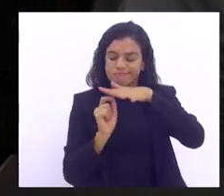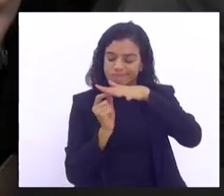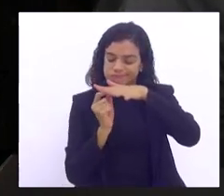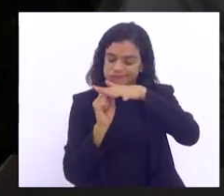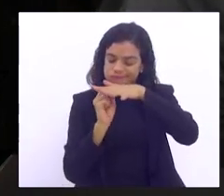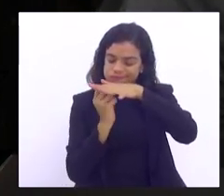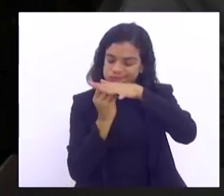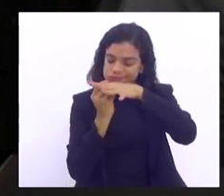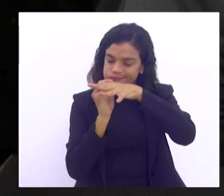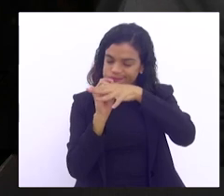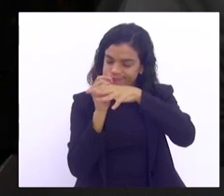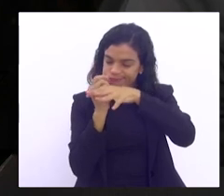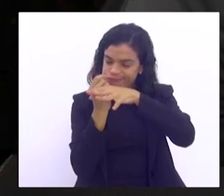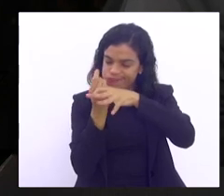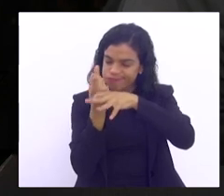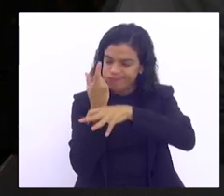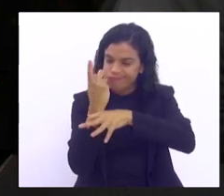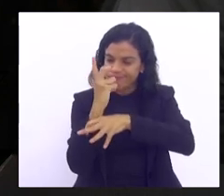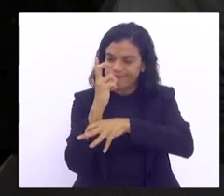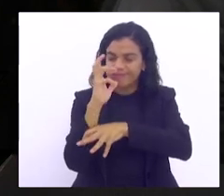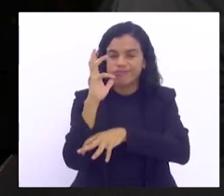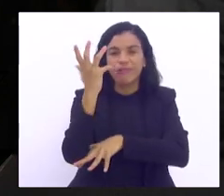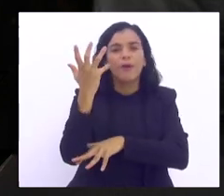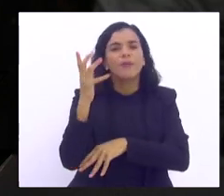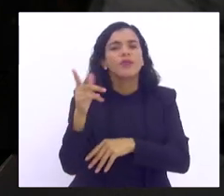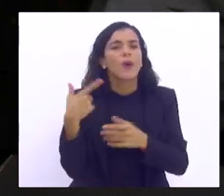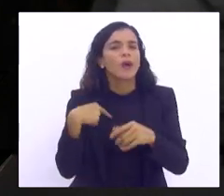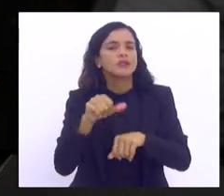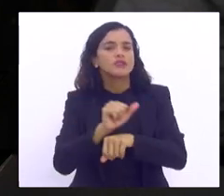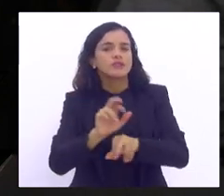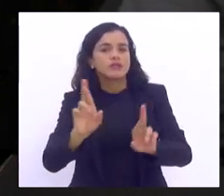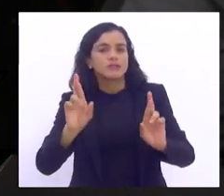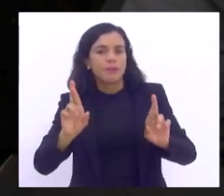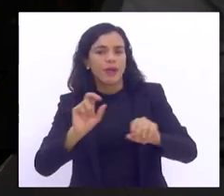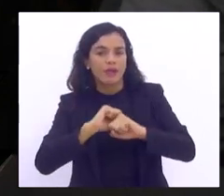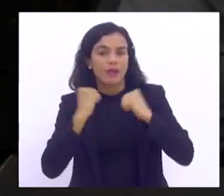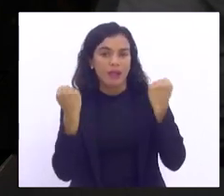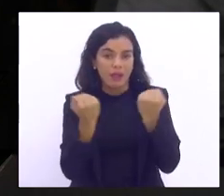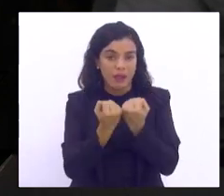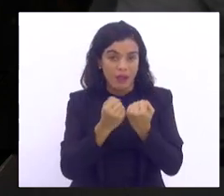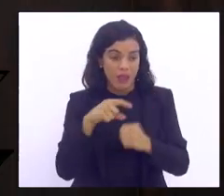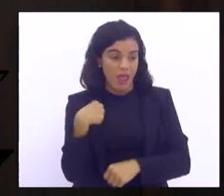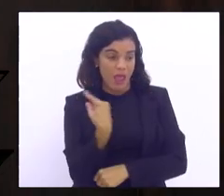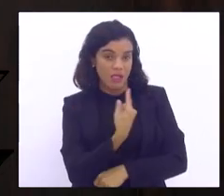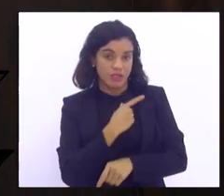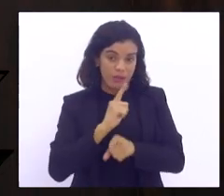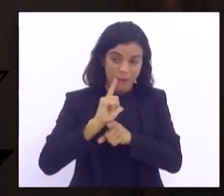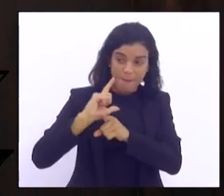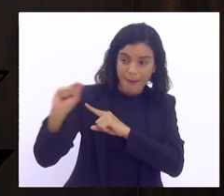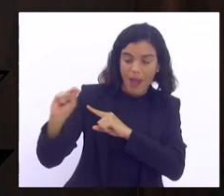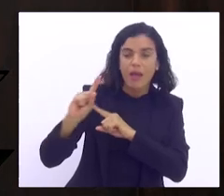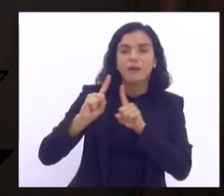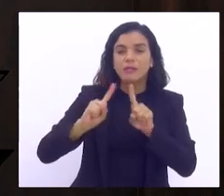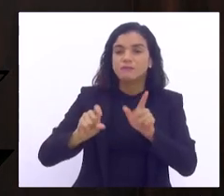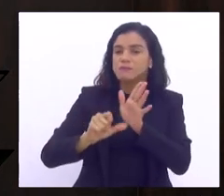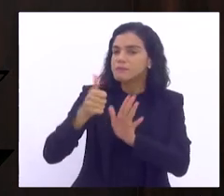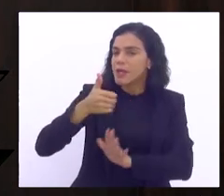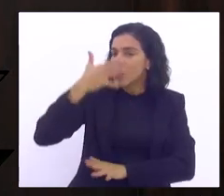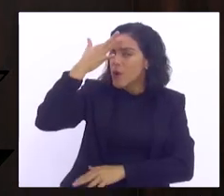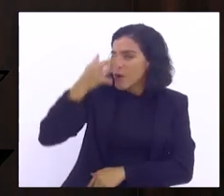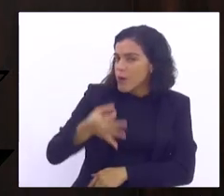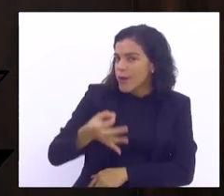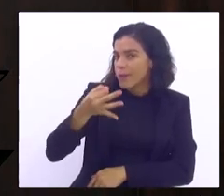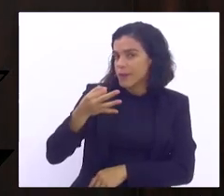germinar lá fora. Então, o que a gente espera do seminário? Que a gente compreenda a realidade sobre a qual estamos tratando, sobre a qual